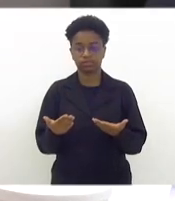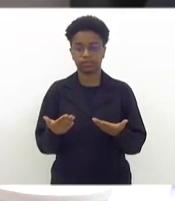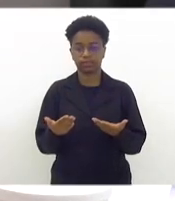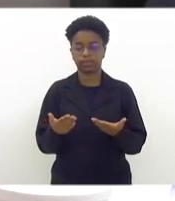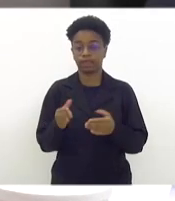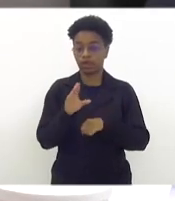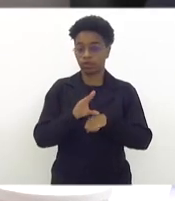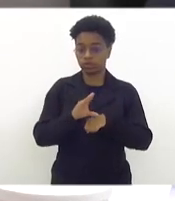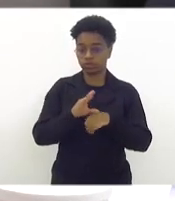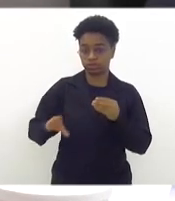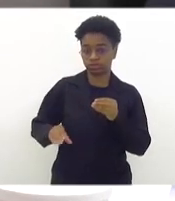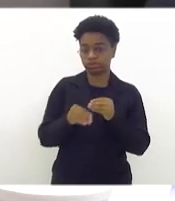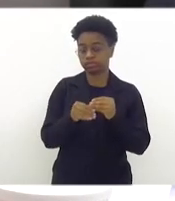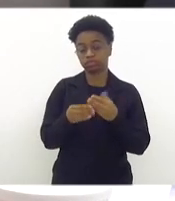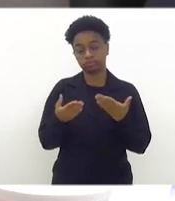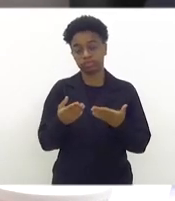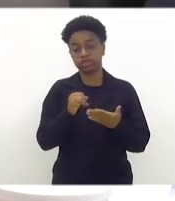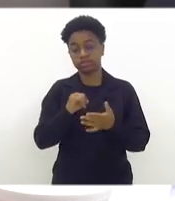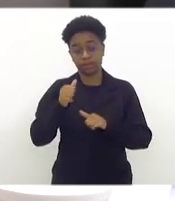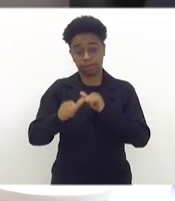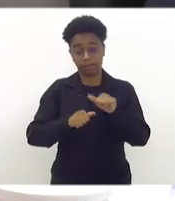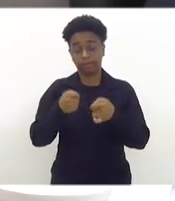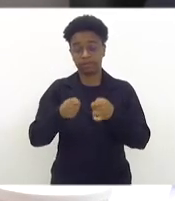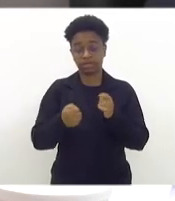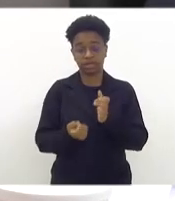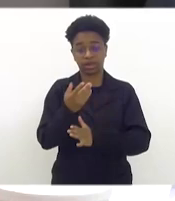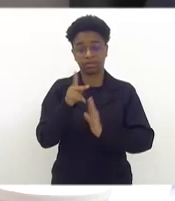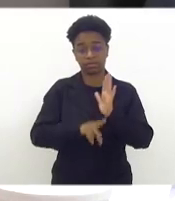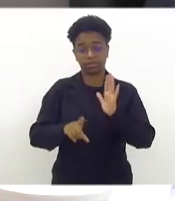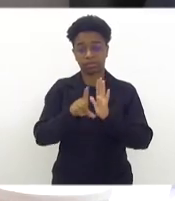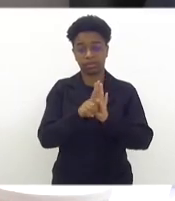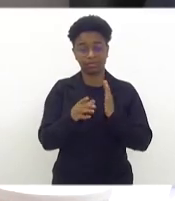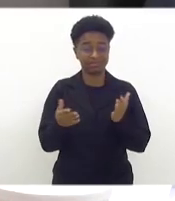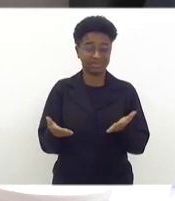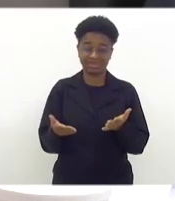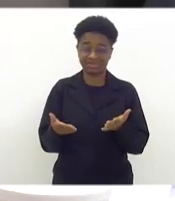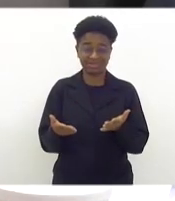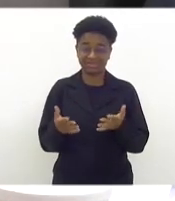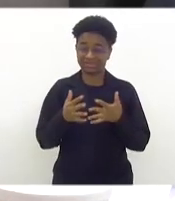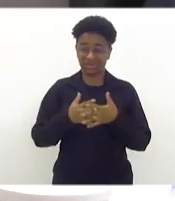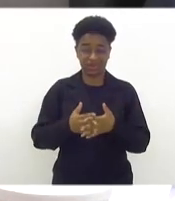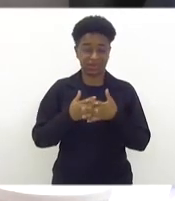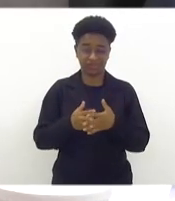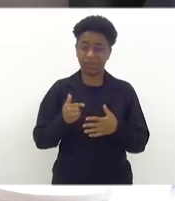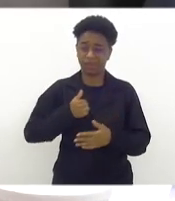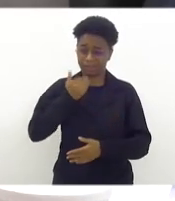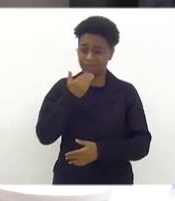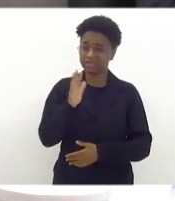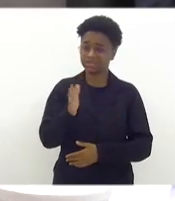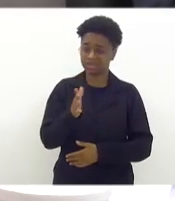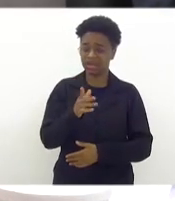pela Constituição de 89, para você modificá-lo, tem que fazer o projeto de lei. Uma anomalia, e eu já cobrei diversos presidentes do Tribunal